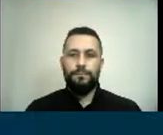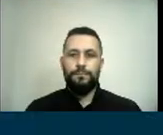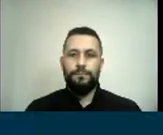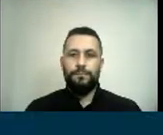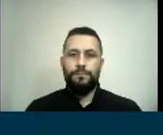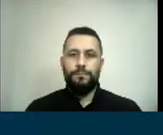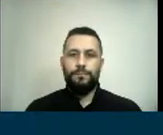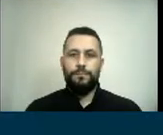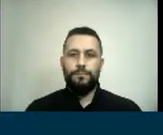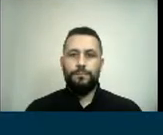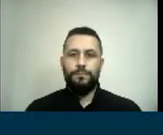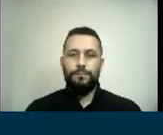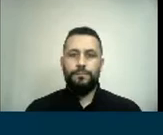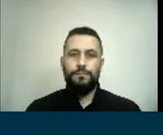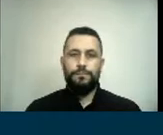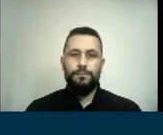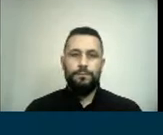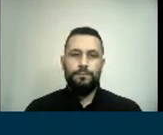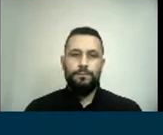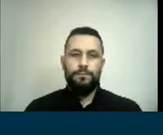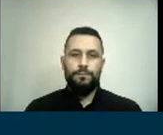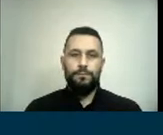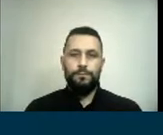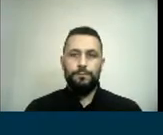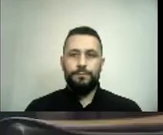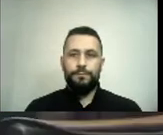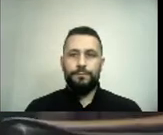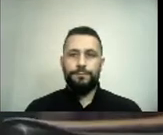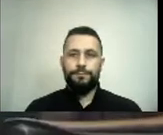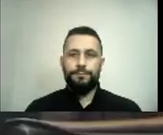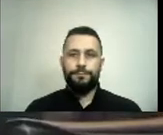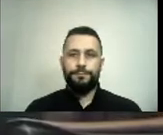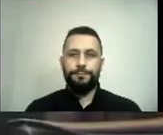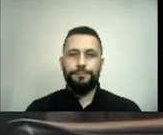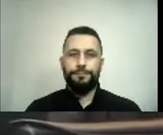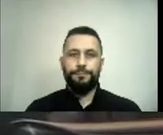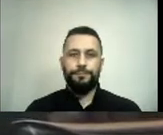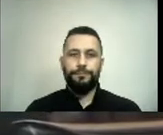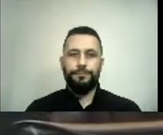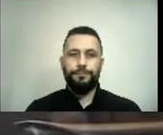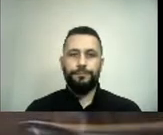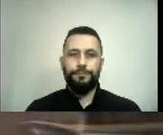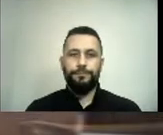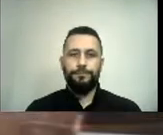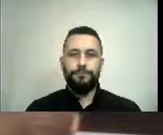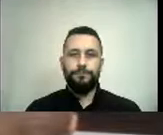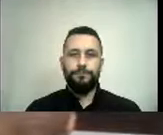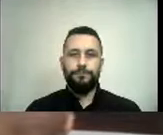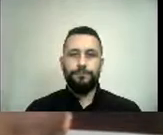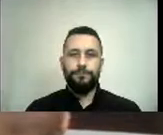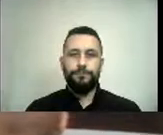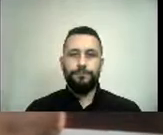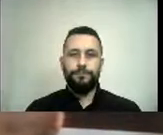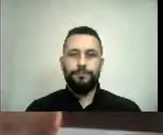as demandas de cada uma das subseções do estado. Os cursos presenciais estão indo em cada uma das subseções do